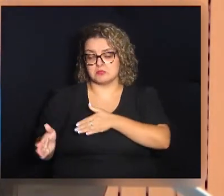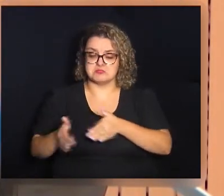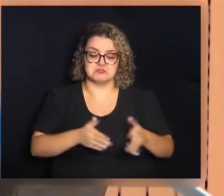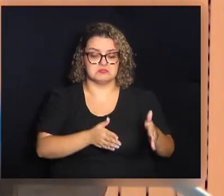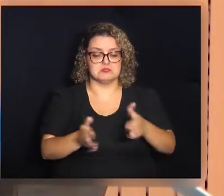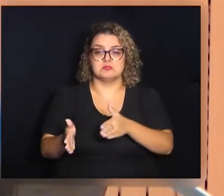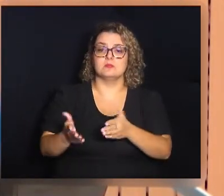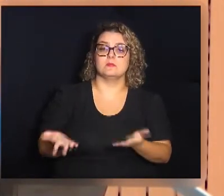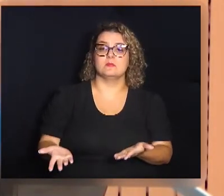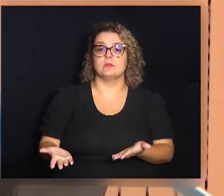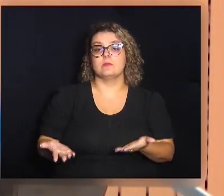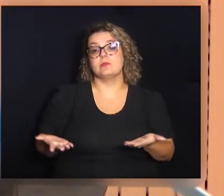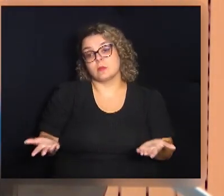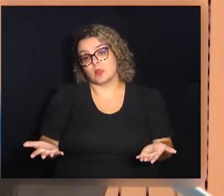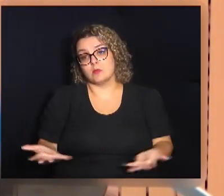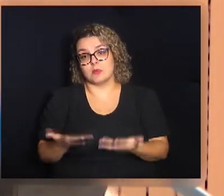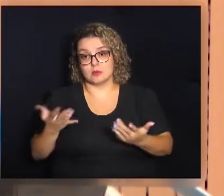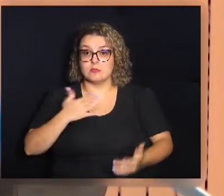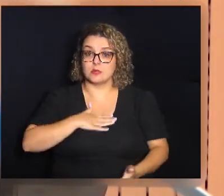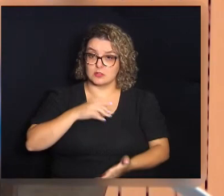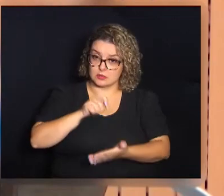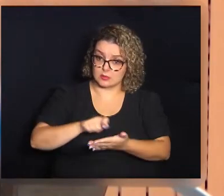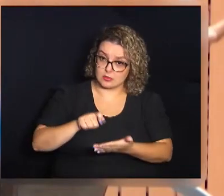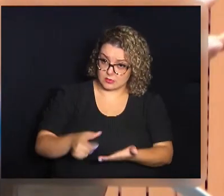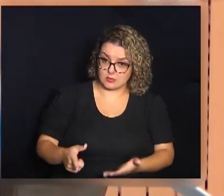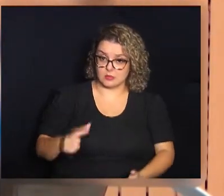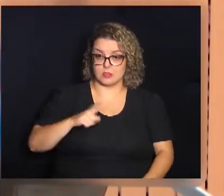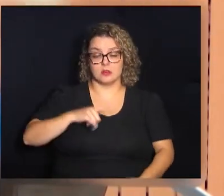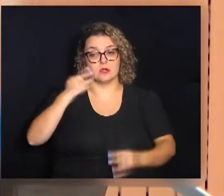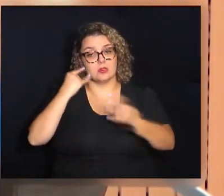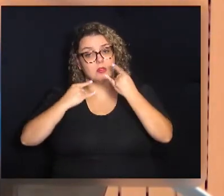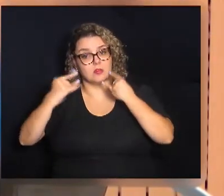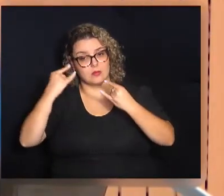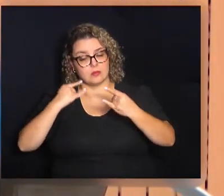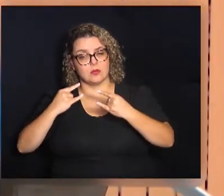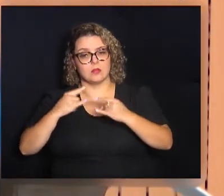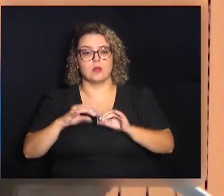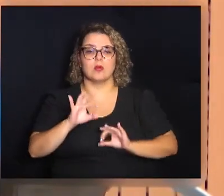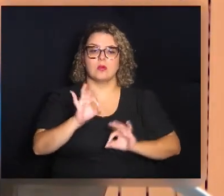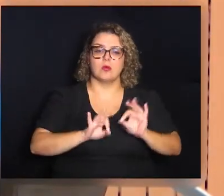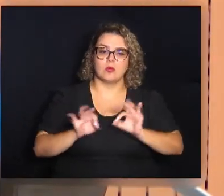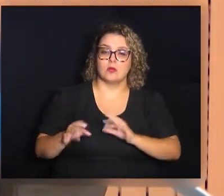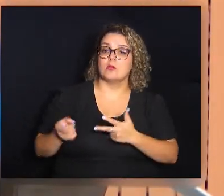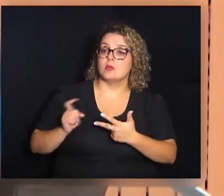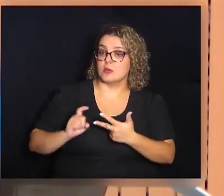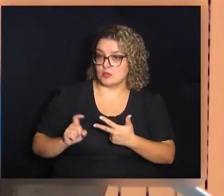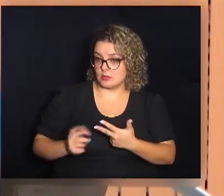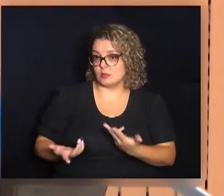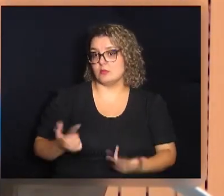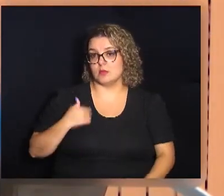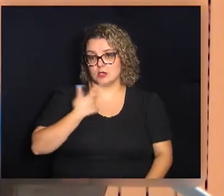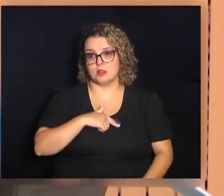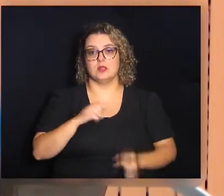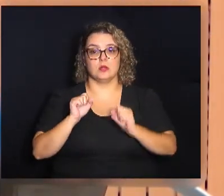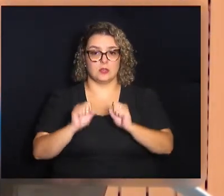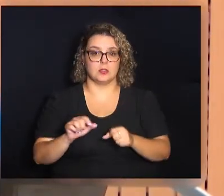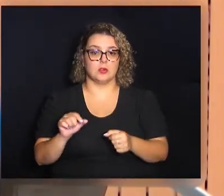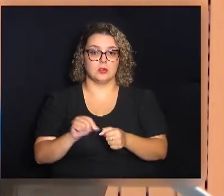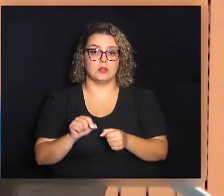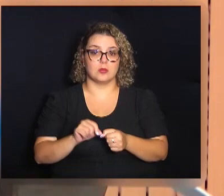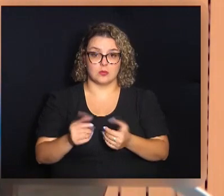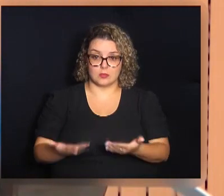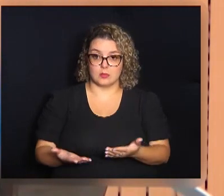que uma iniciativa da minha autoria tenha inspirado o projeto do Executivo para que a gente possa fazer